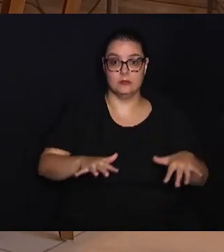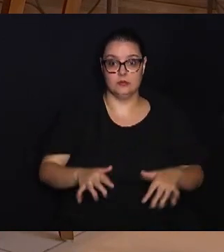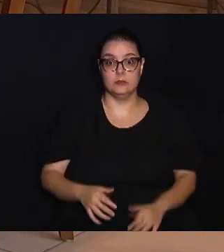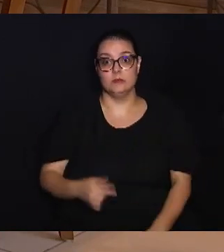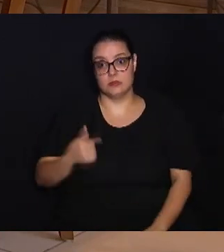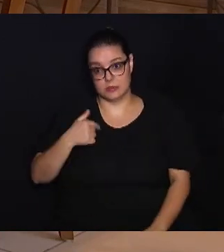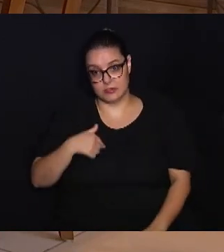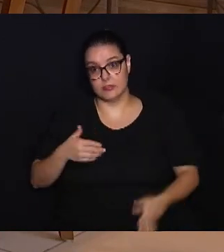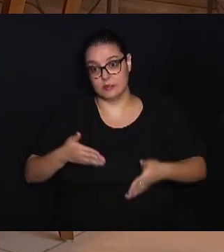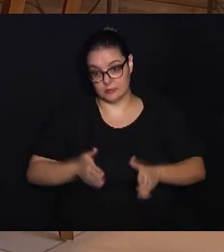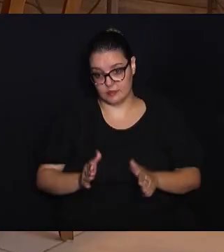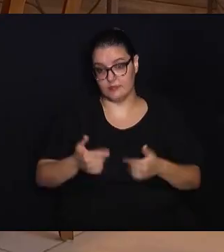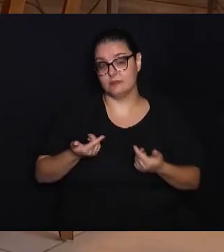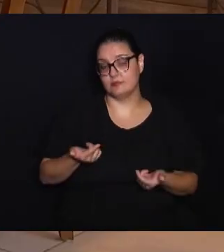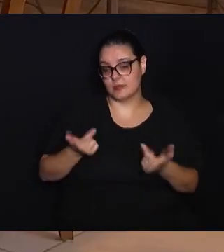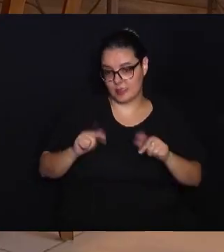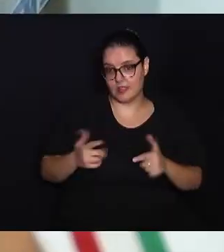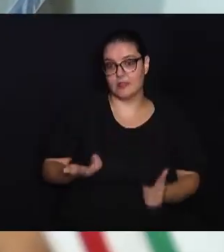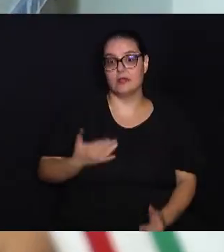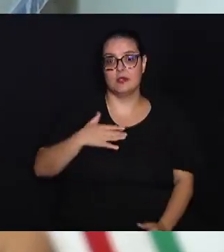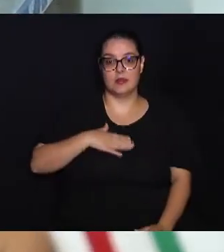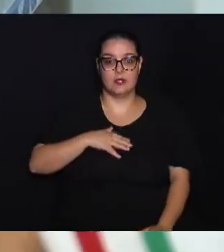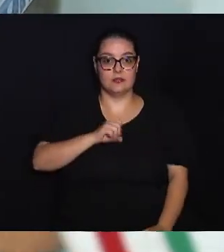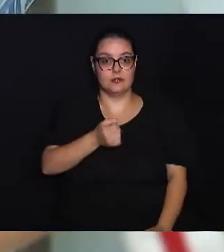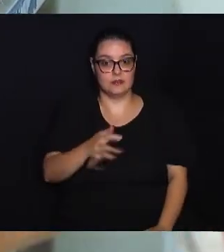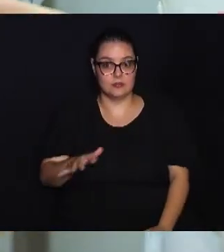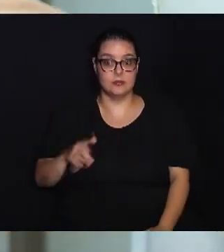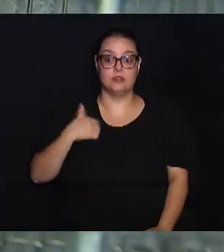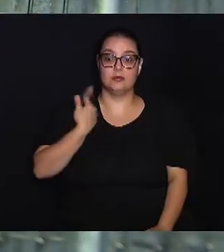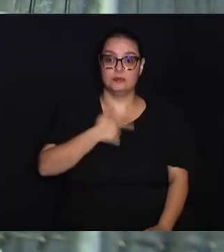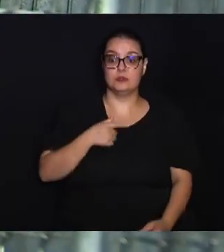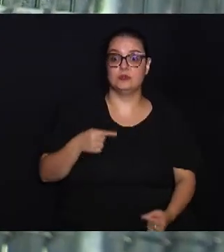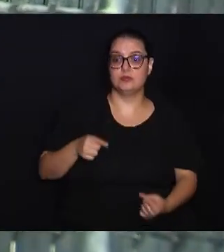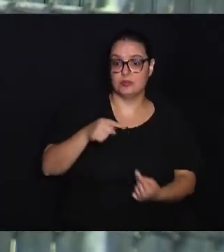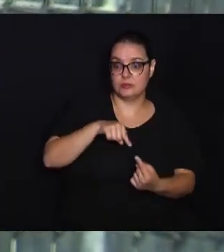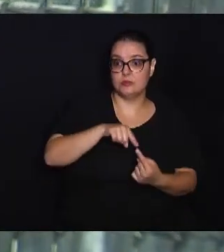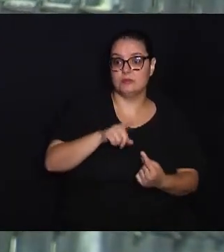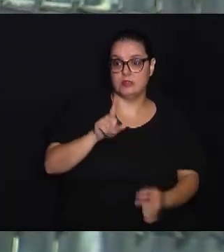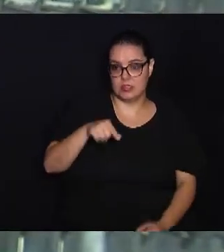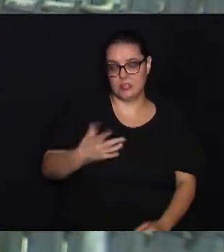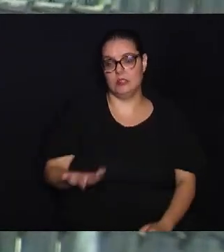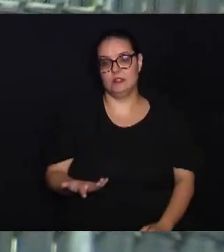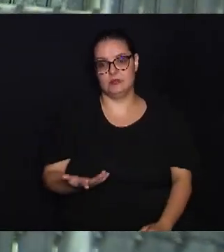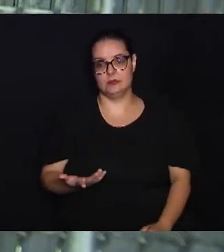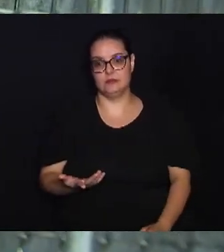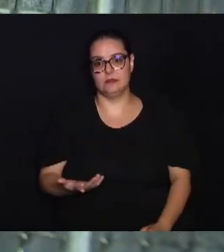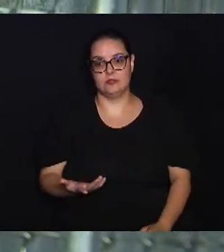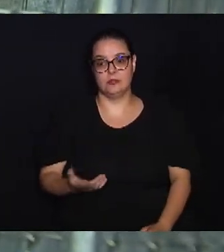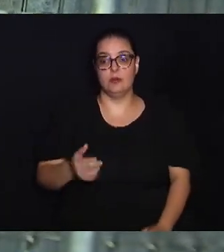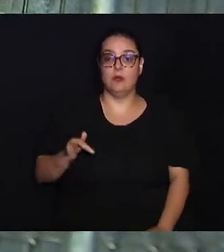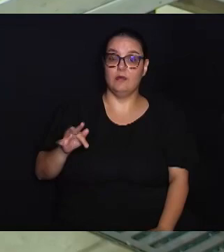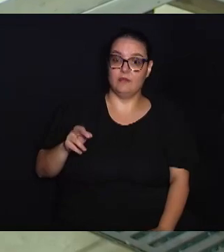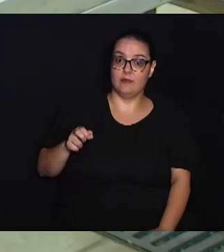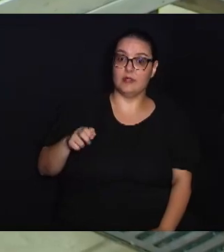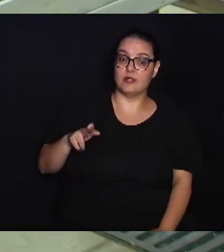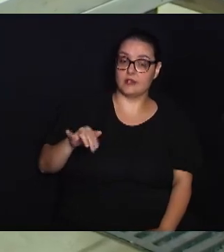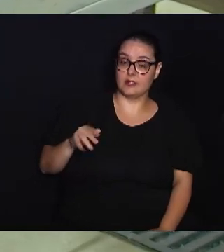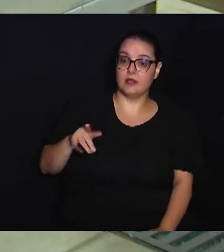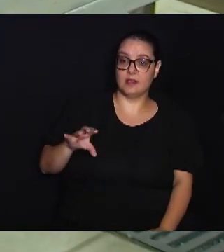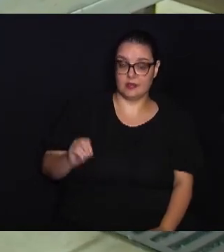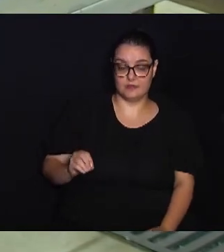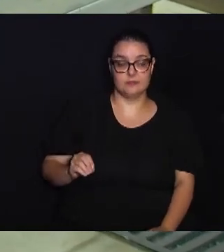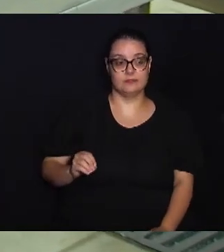da de da onde eu venho né minha terra de origem eu sou de Santos e o nosso objetivo é ainda sermos un super